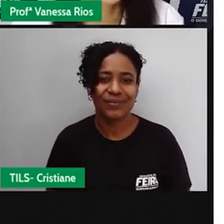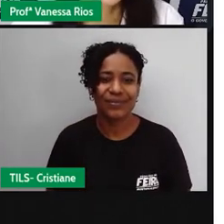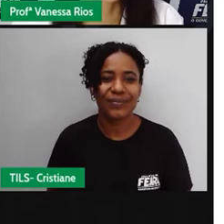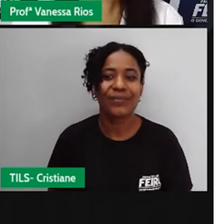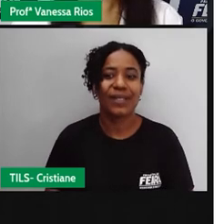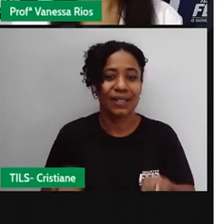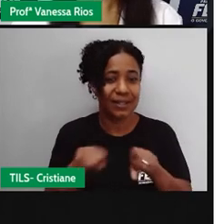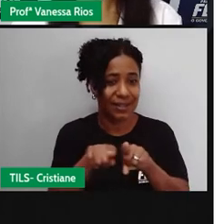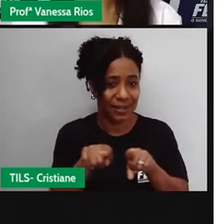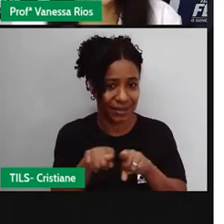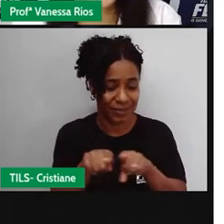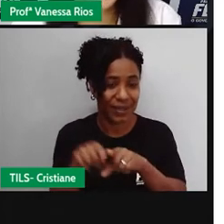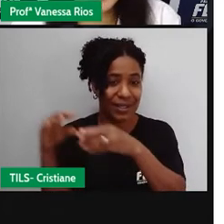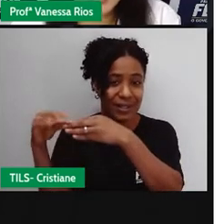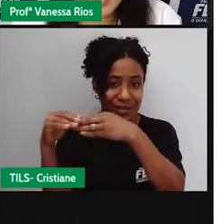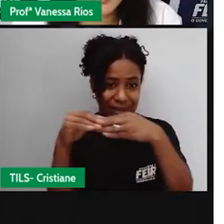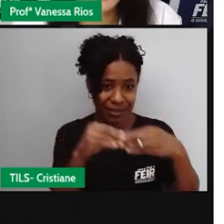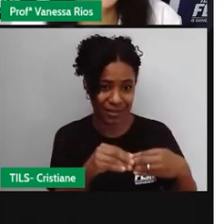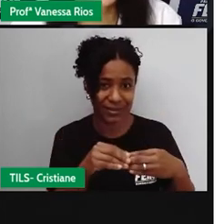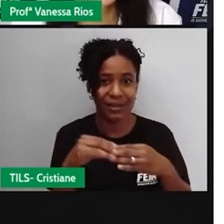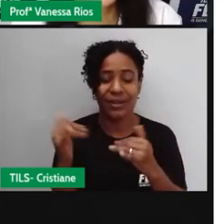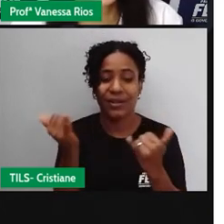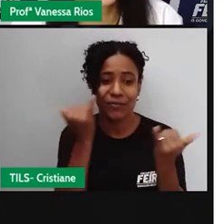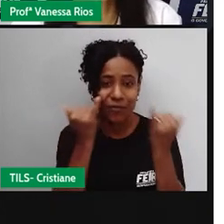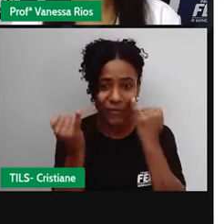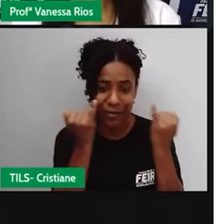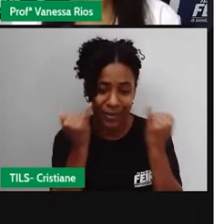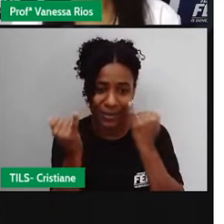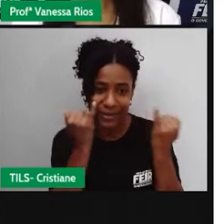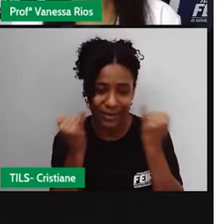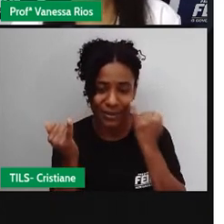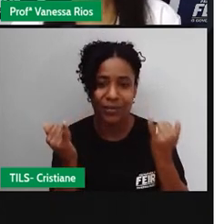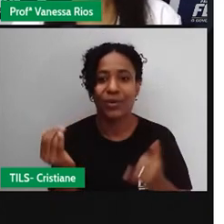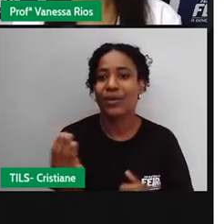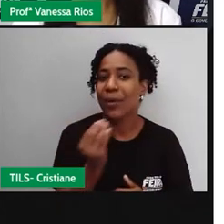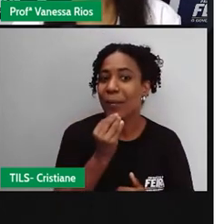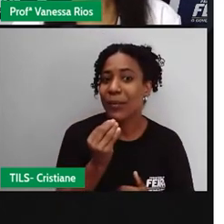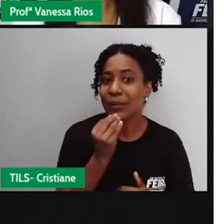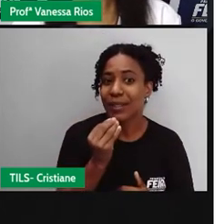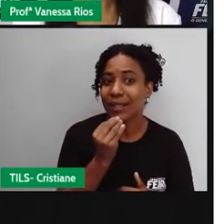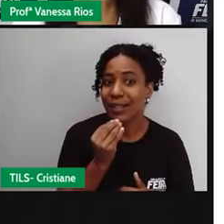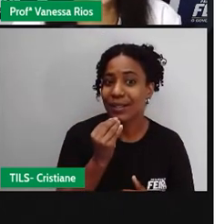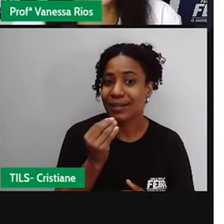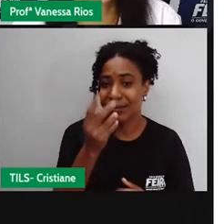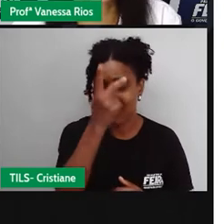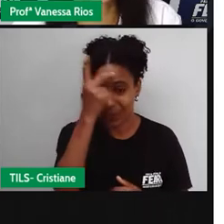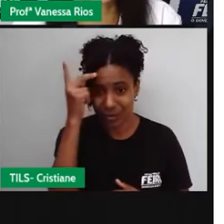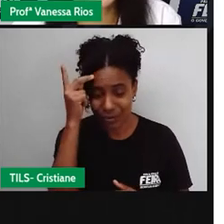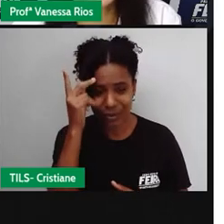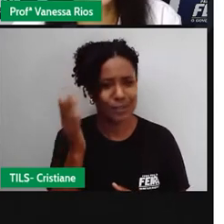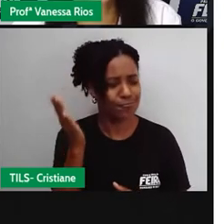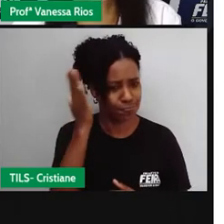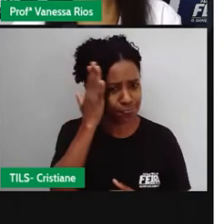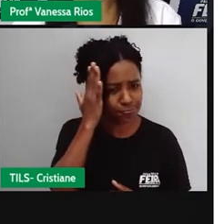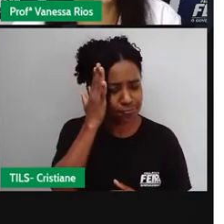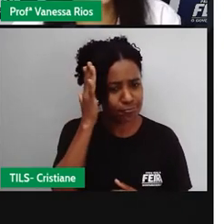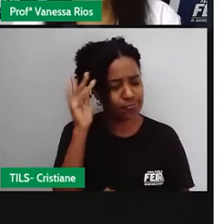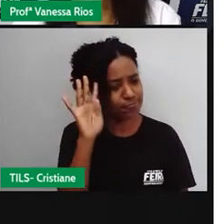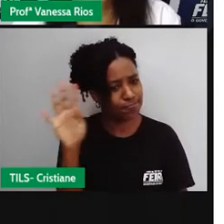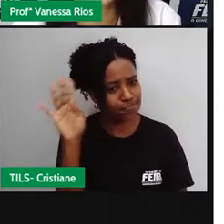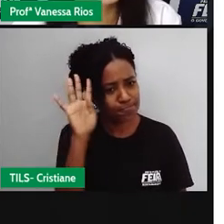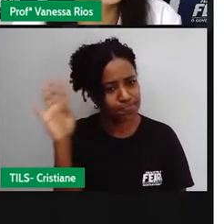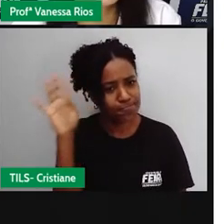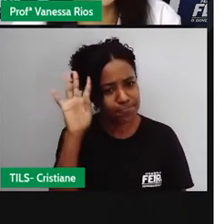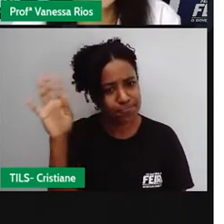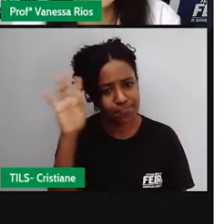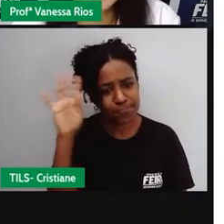Além de trazer também informação e oportunidade de que as pessoas se conscientizem, né? Pensem, reflitam